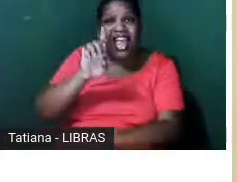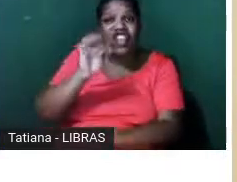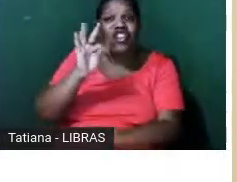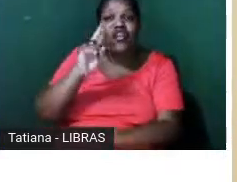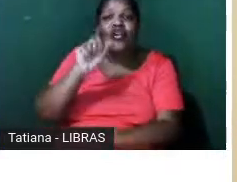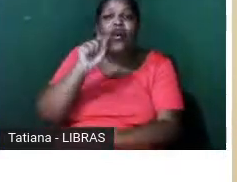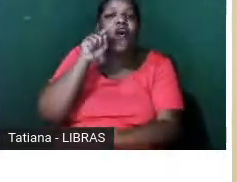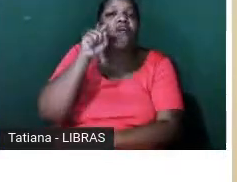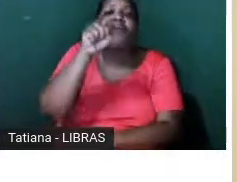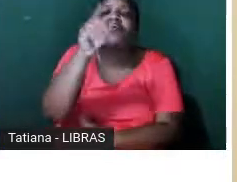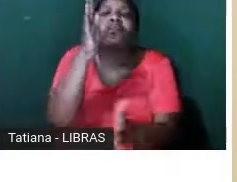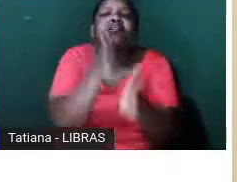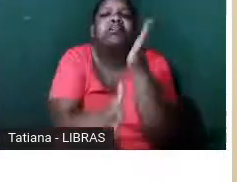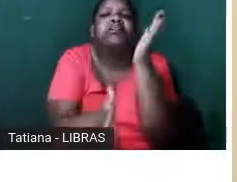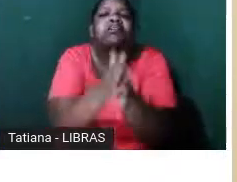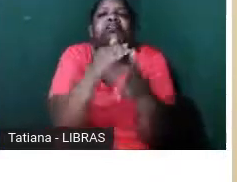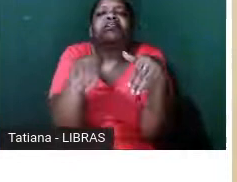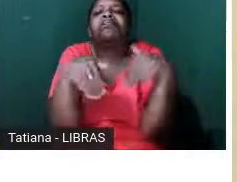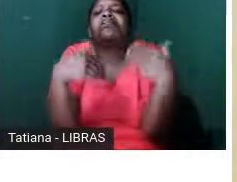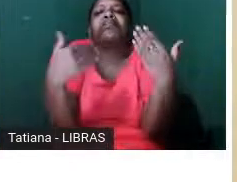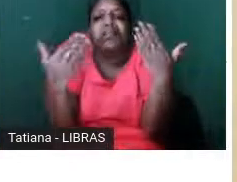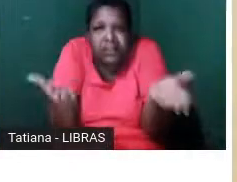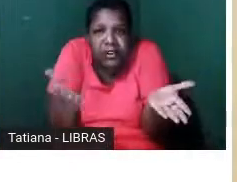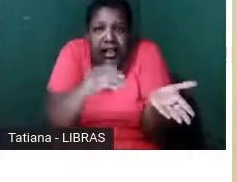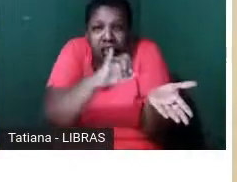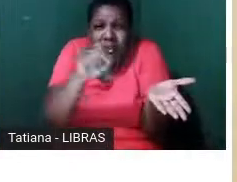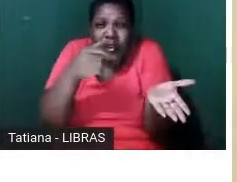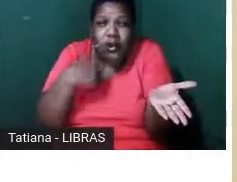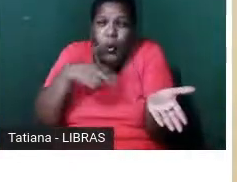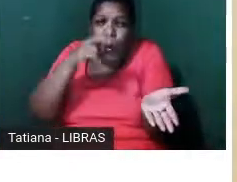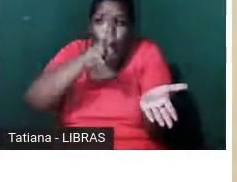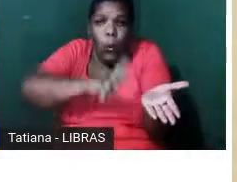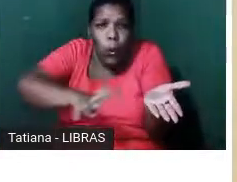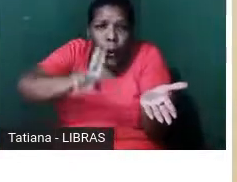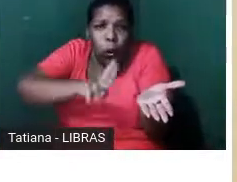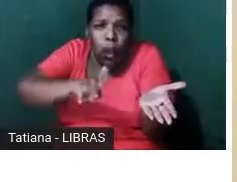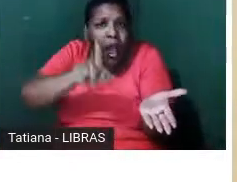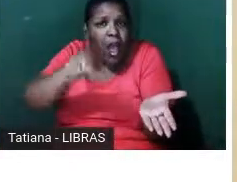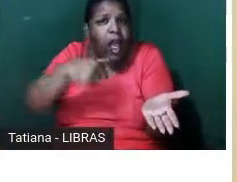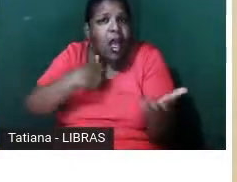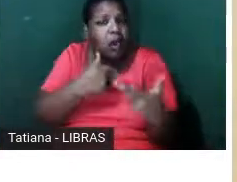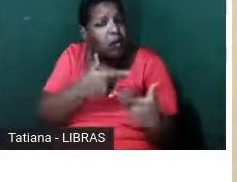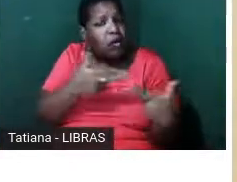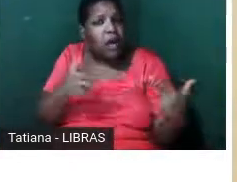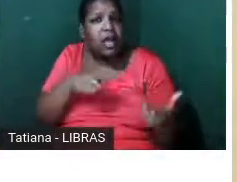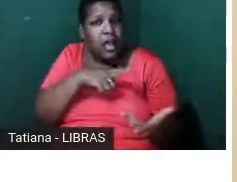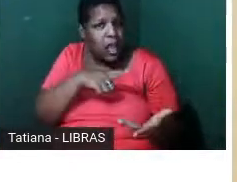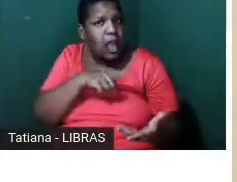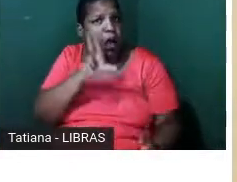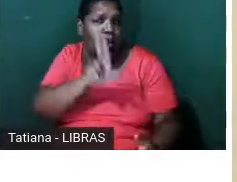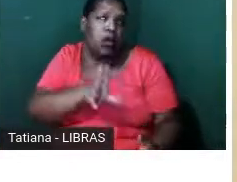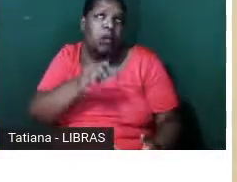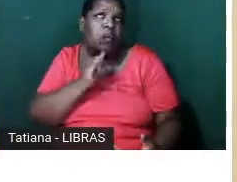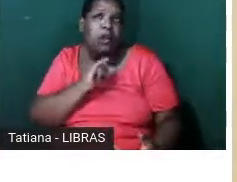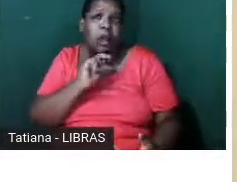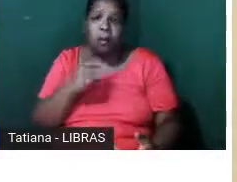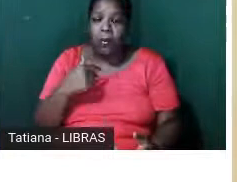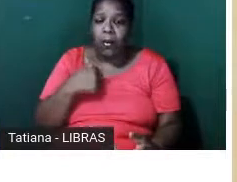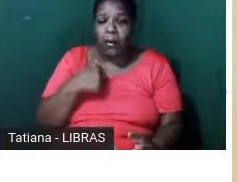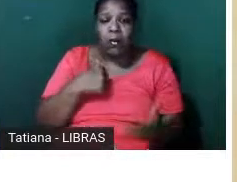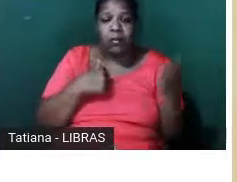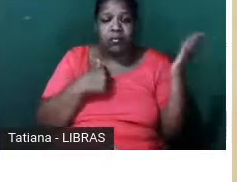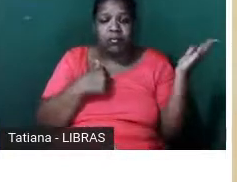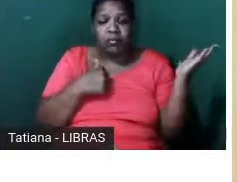não importa onde você tá estudando que você tiver usando para editar é a sua ferramenta se você tiver usando aqui o